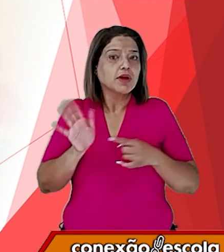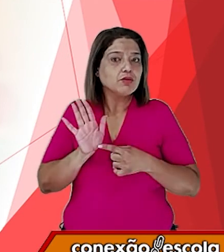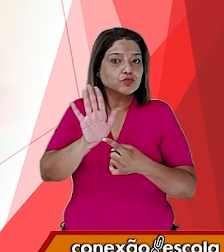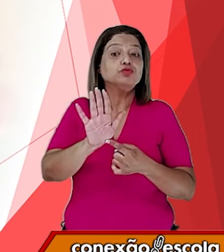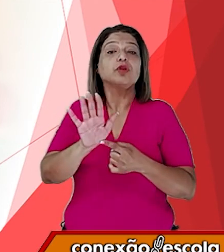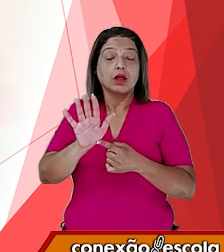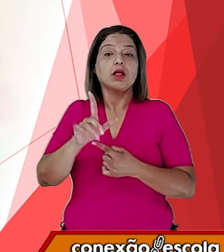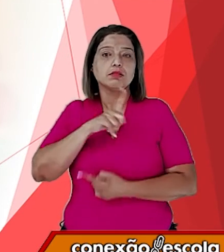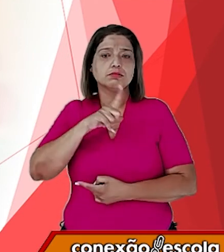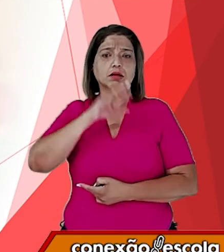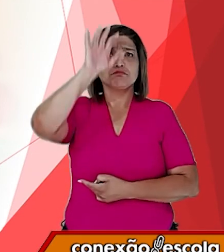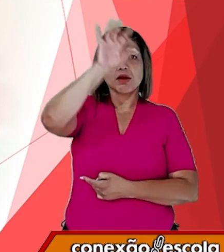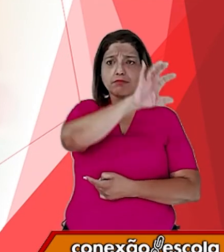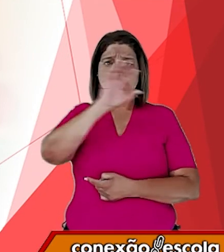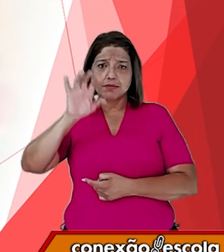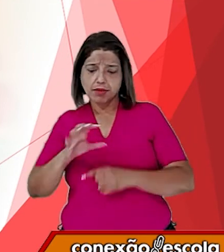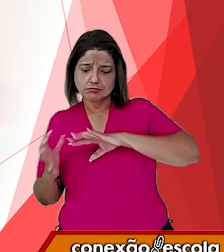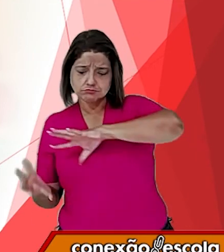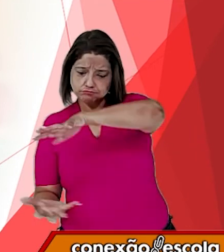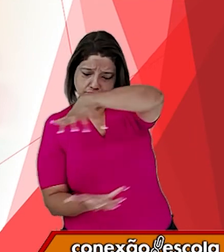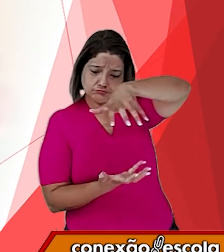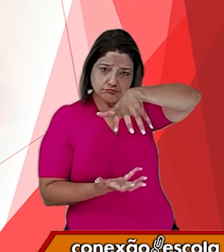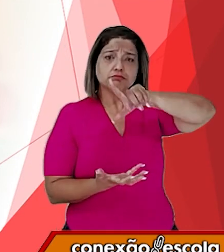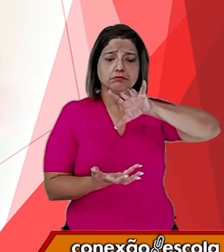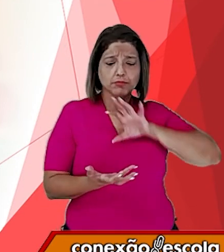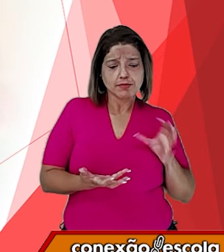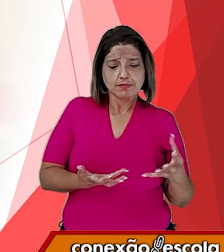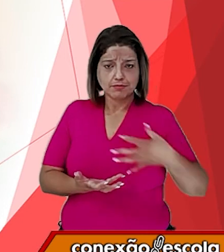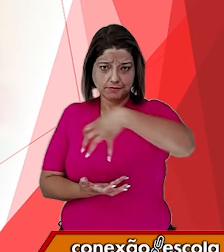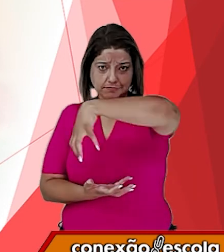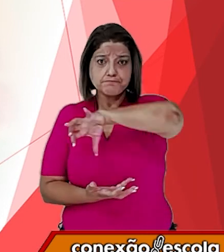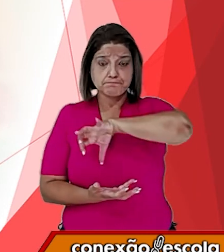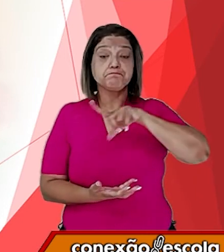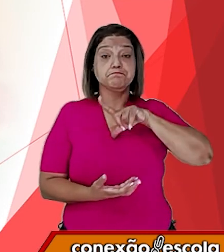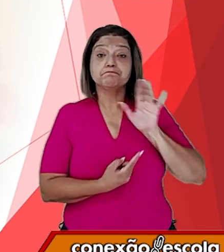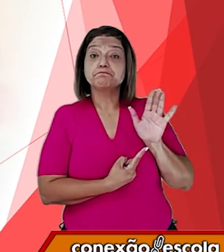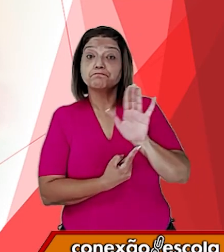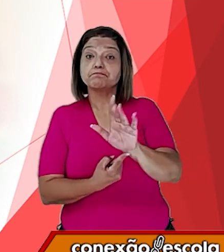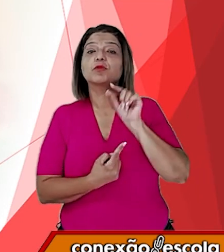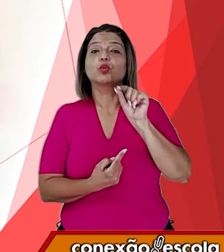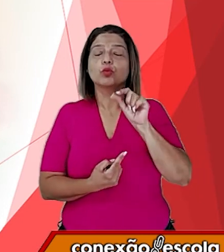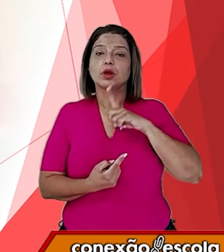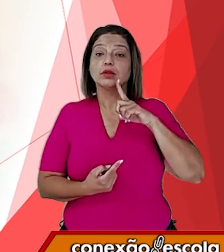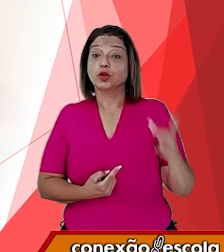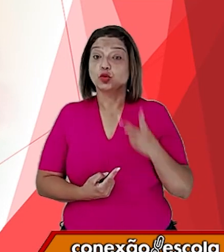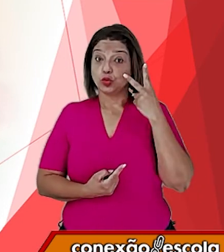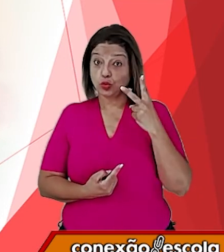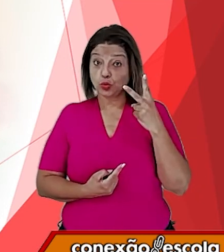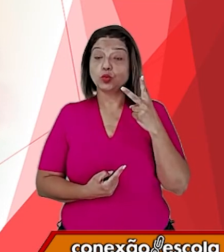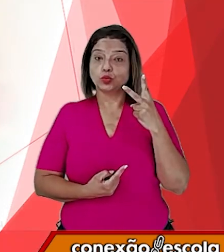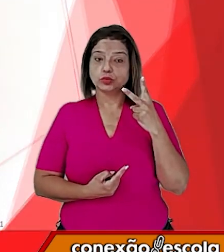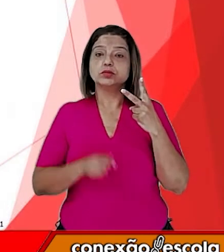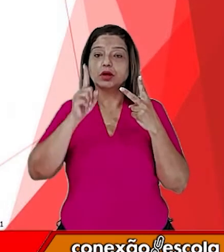polos globais. Segundo essa divisão, são representados 2 pontos cardeais